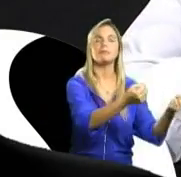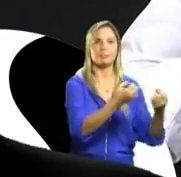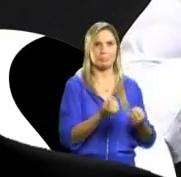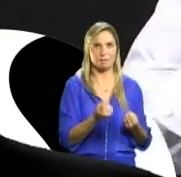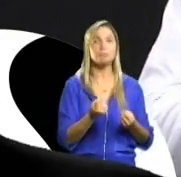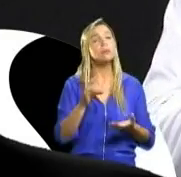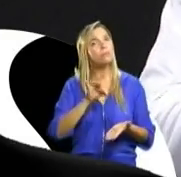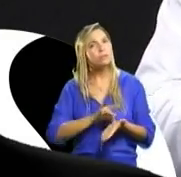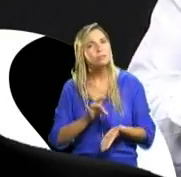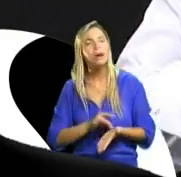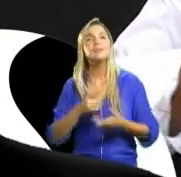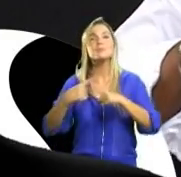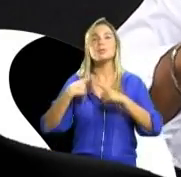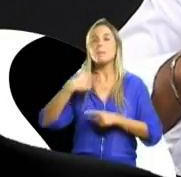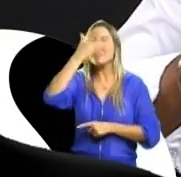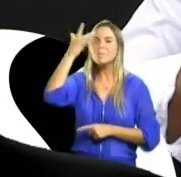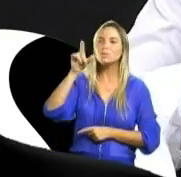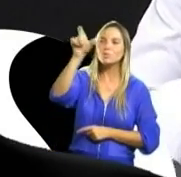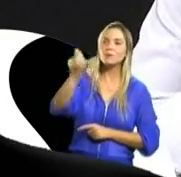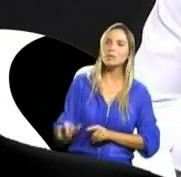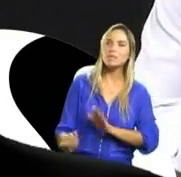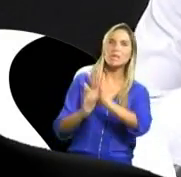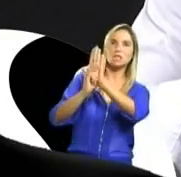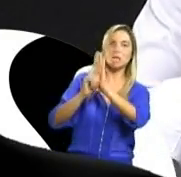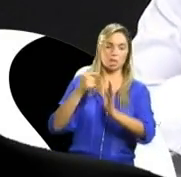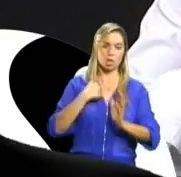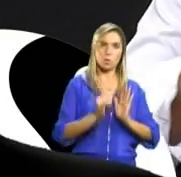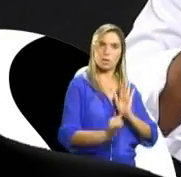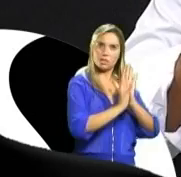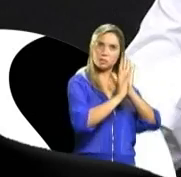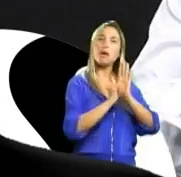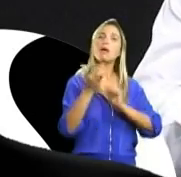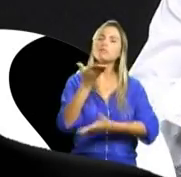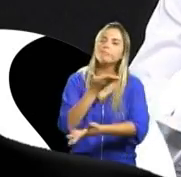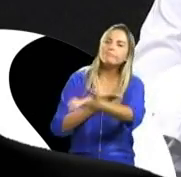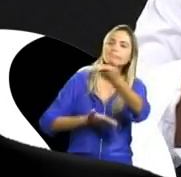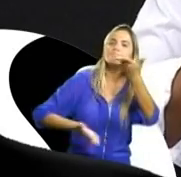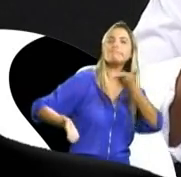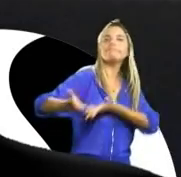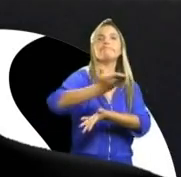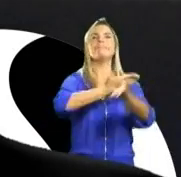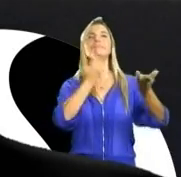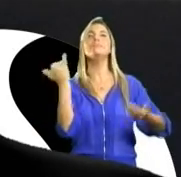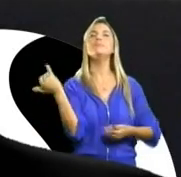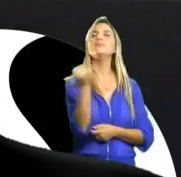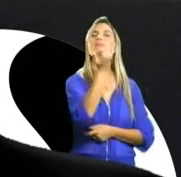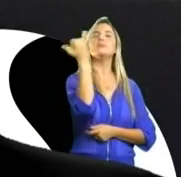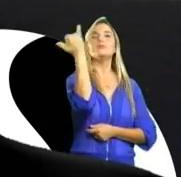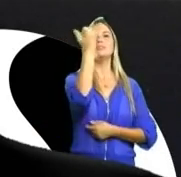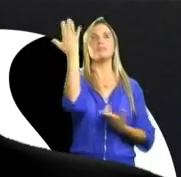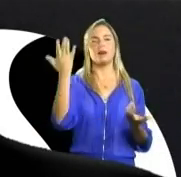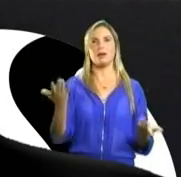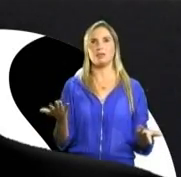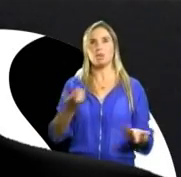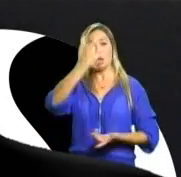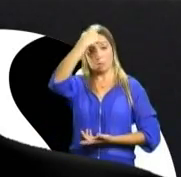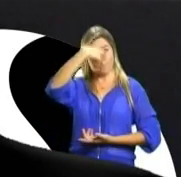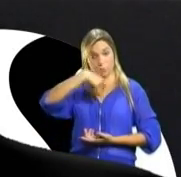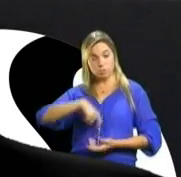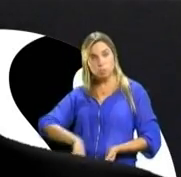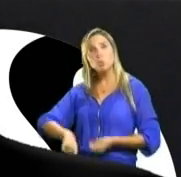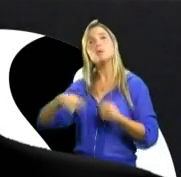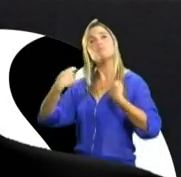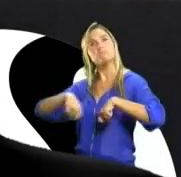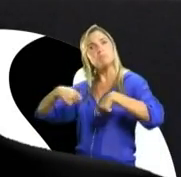à sua identidade. Isso é um desafio ao seu ego, não é isso? Trazendo dentro da psicologia, é um desafio do próprio ego do sujeito. Essa é uma